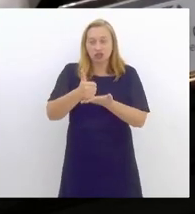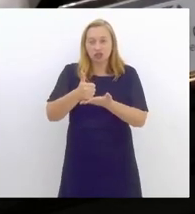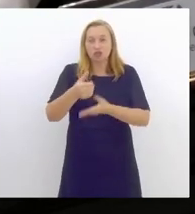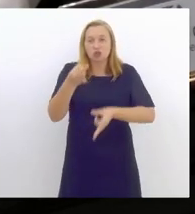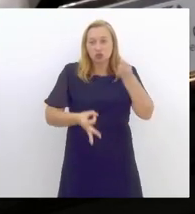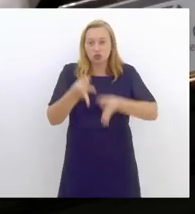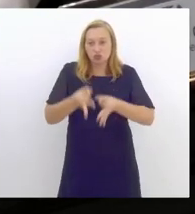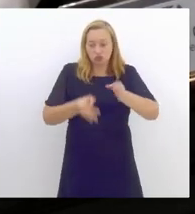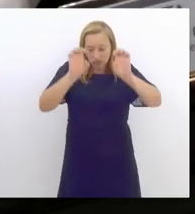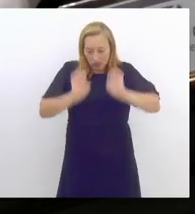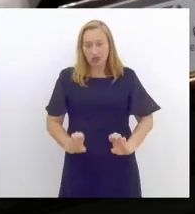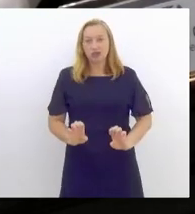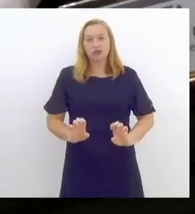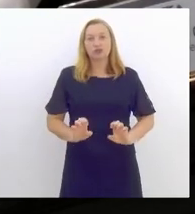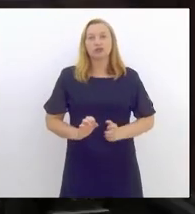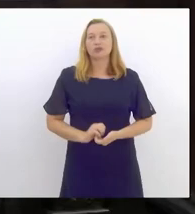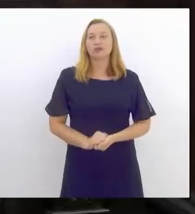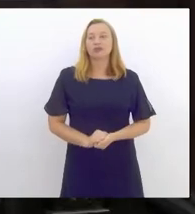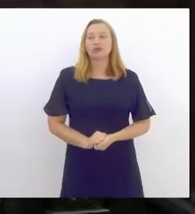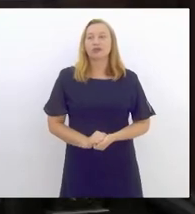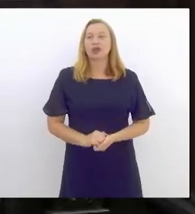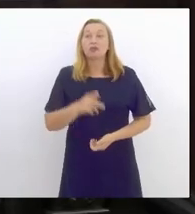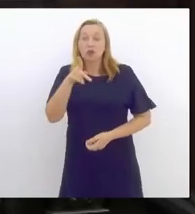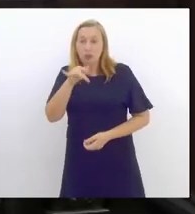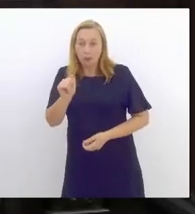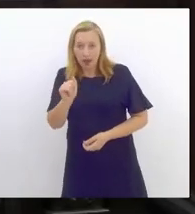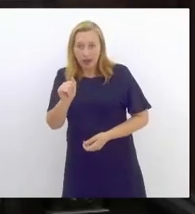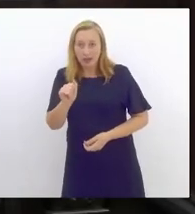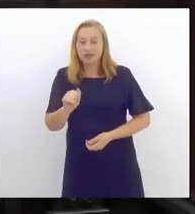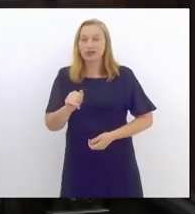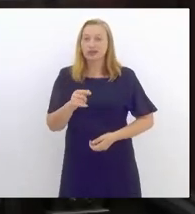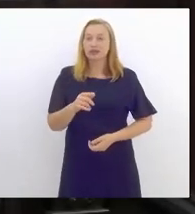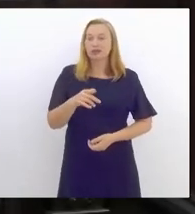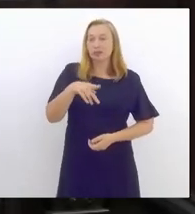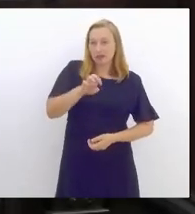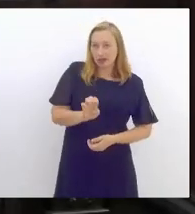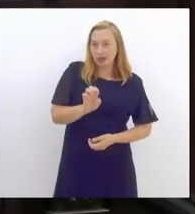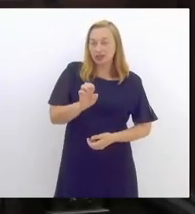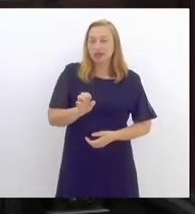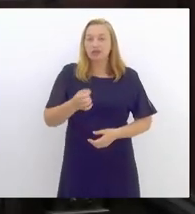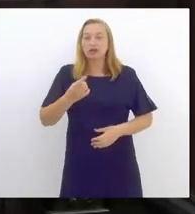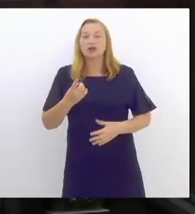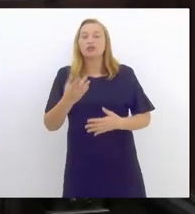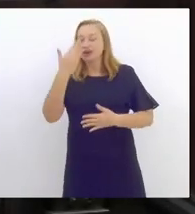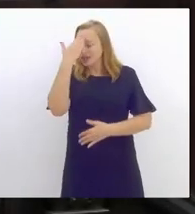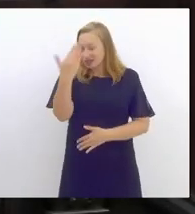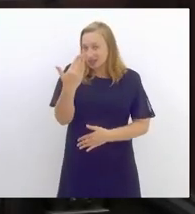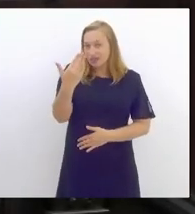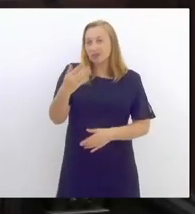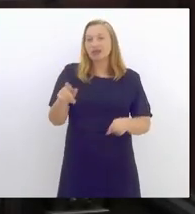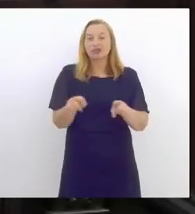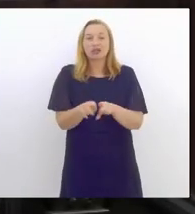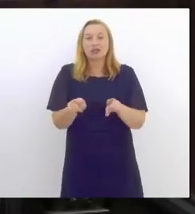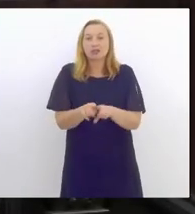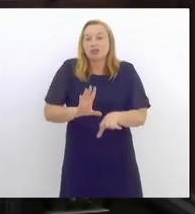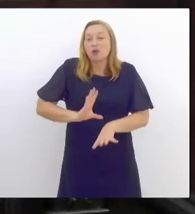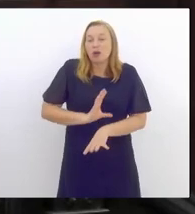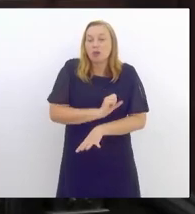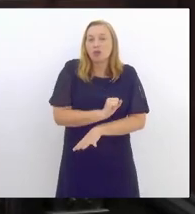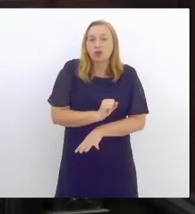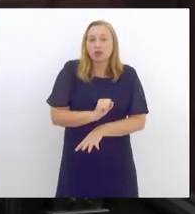correto. Aos meus pais, Clerton e Vilma, meu profundo agradecimento pelo amor de todas as